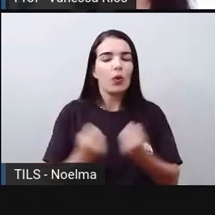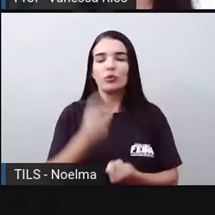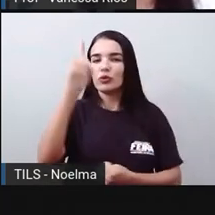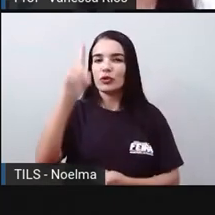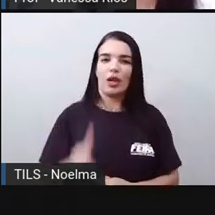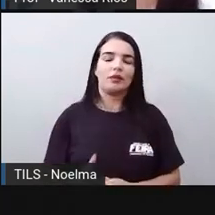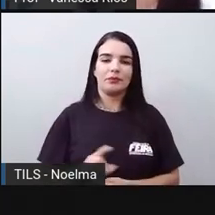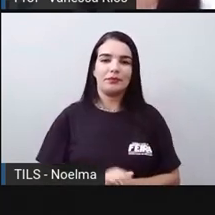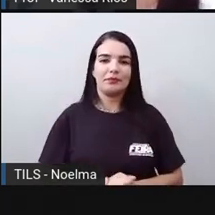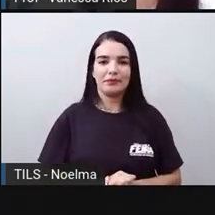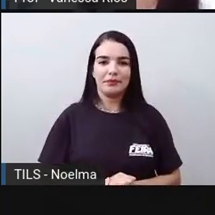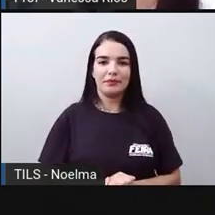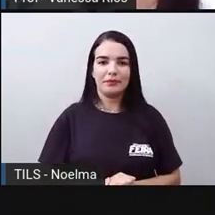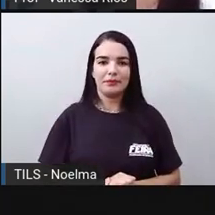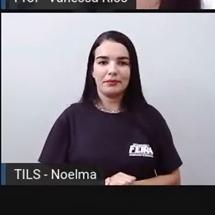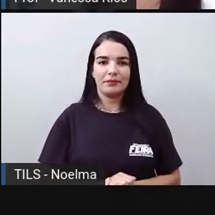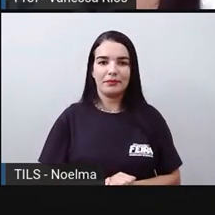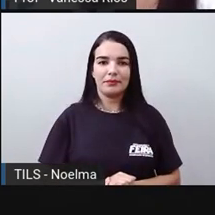todo mundo.